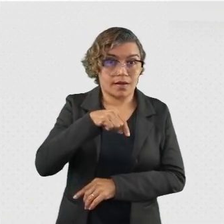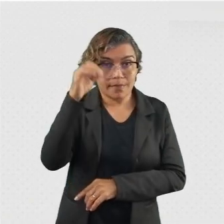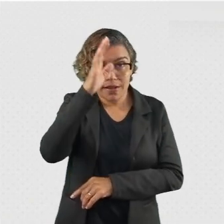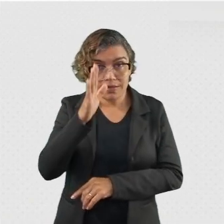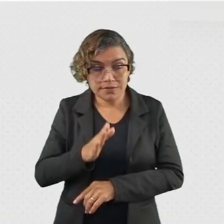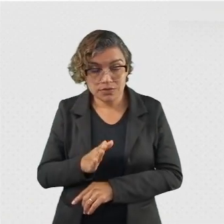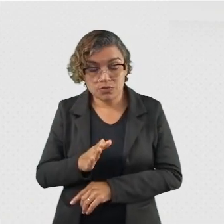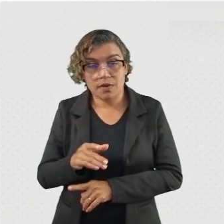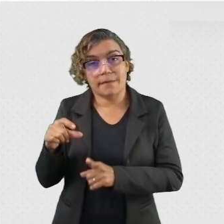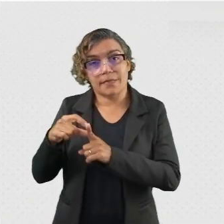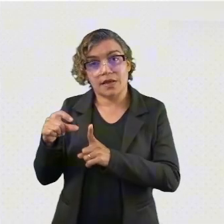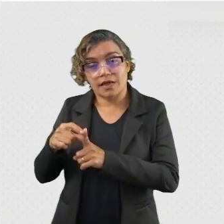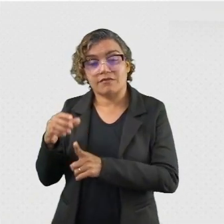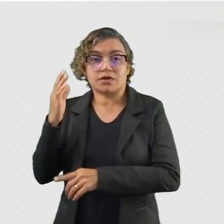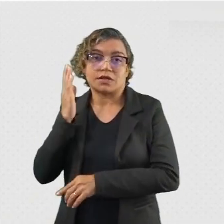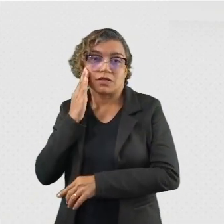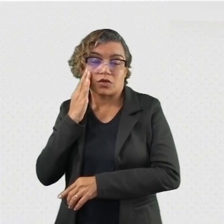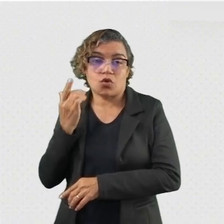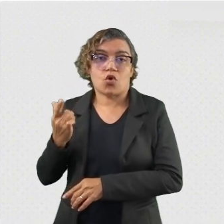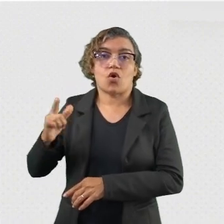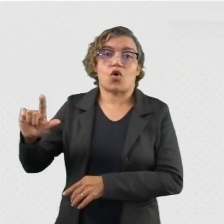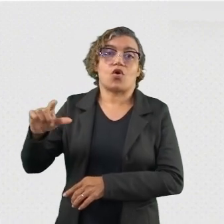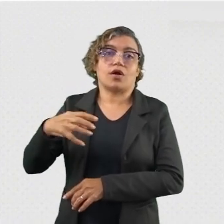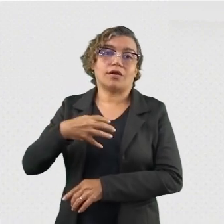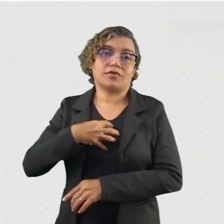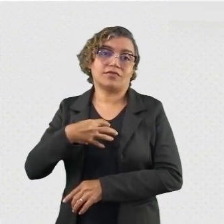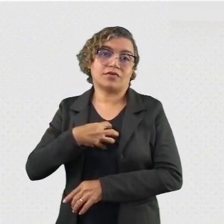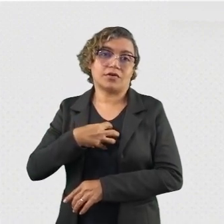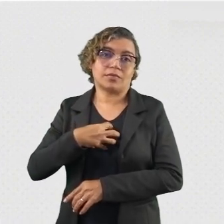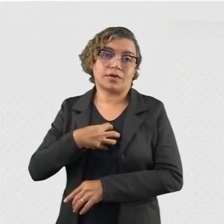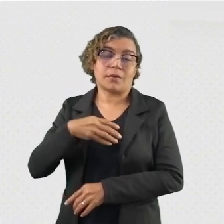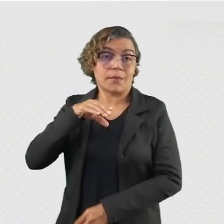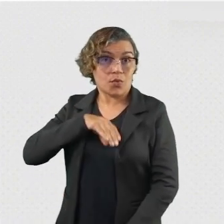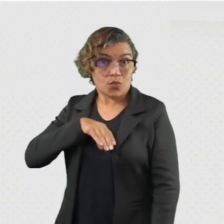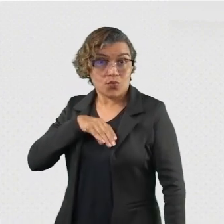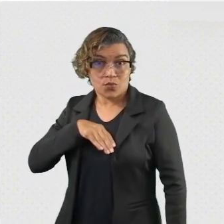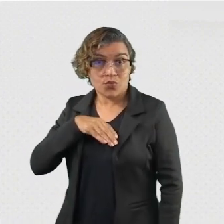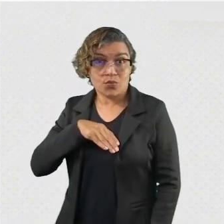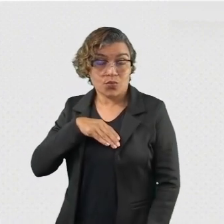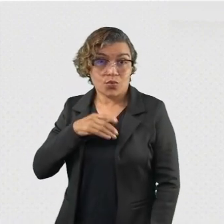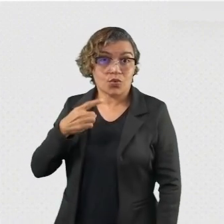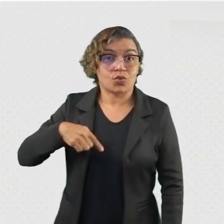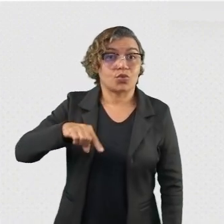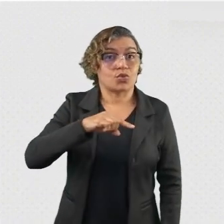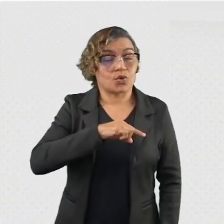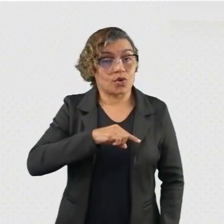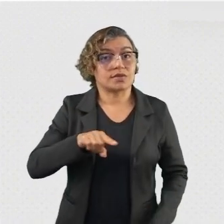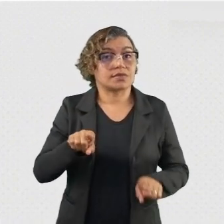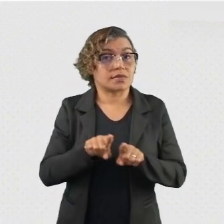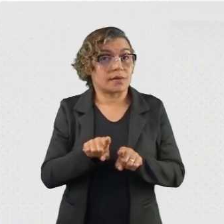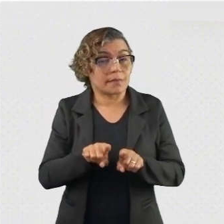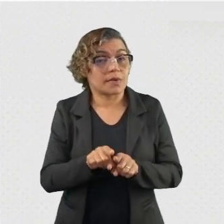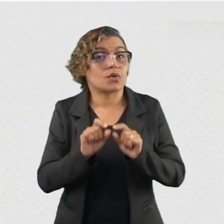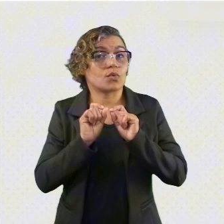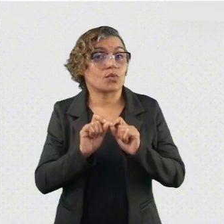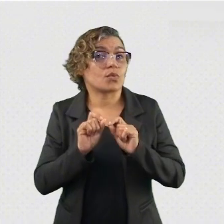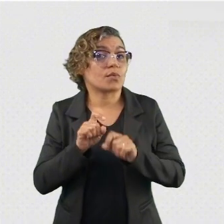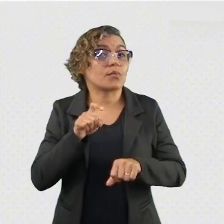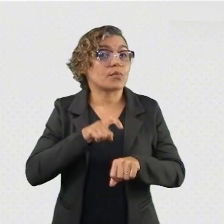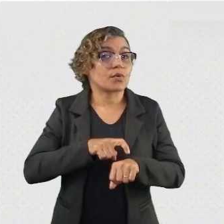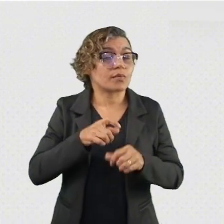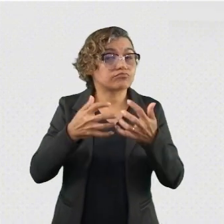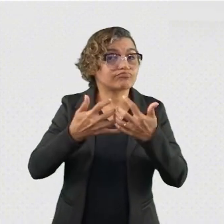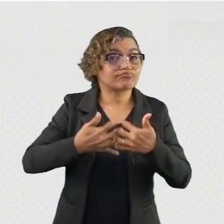e palavras que são compreendidas de um outro jeito em Portugal, nós vamos ter também situações